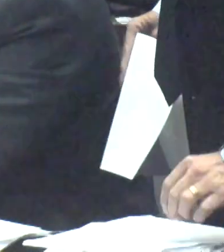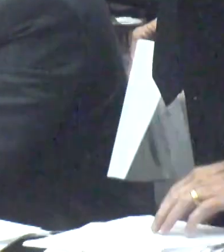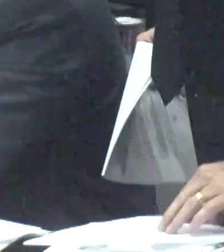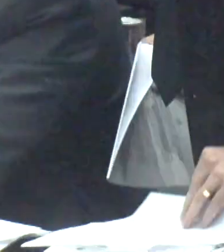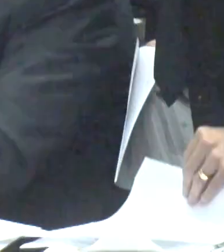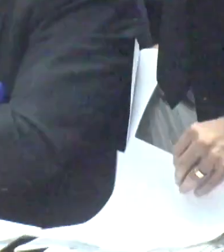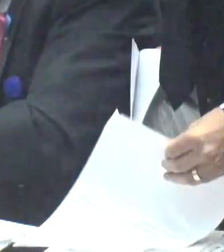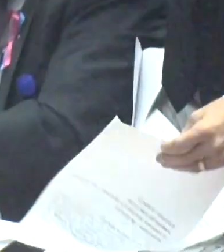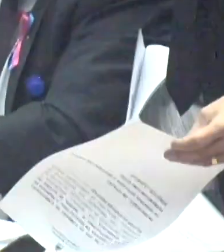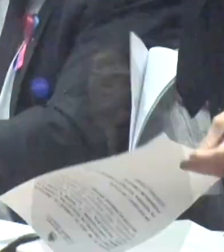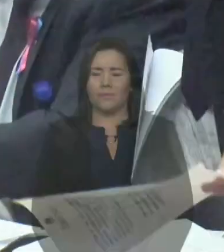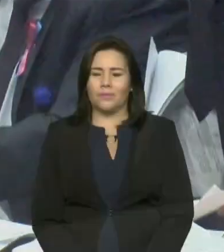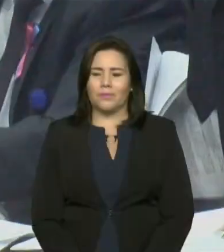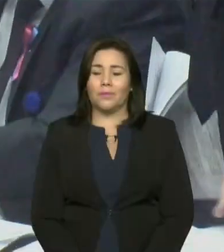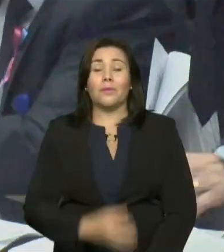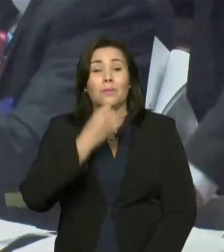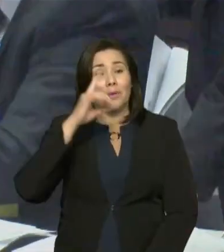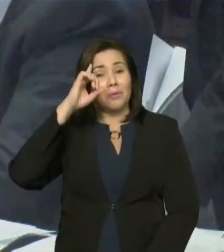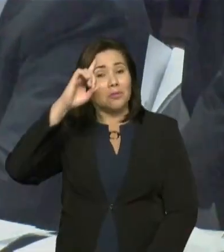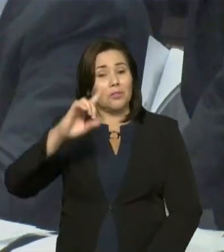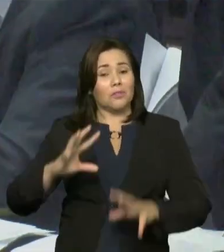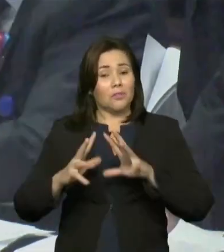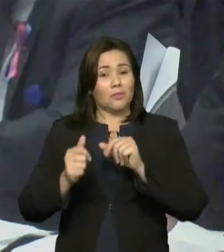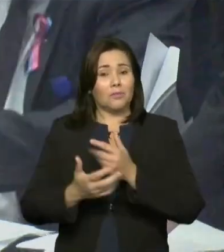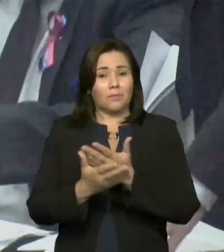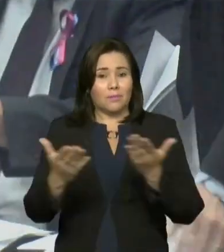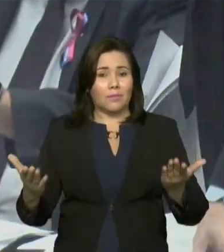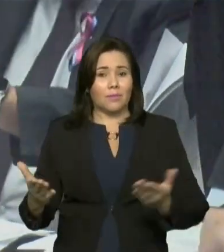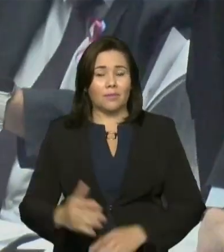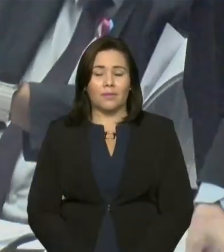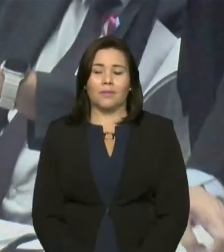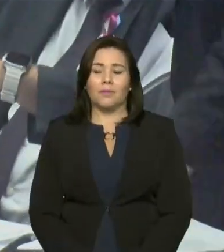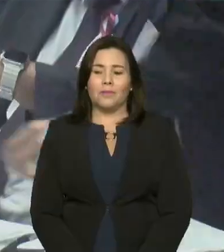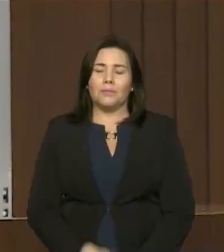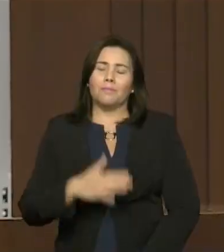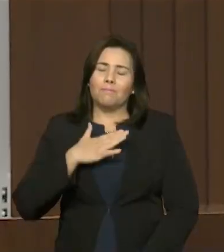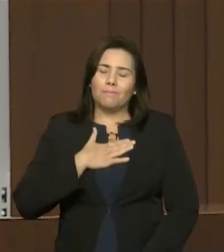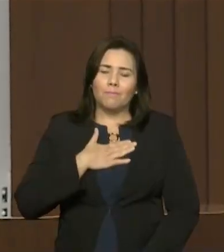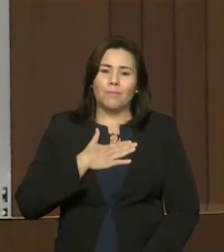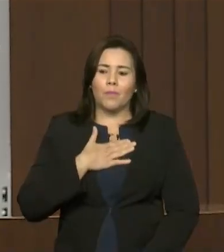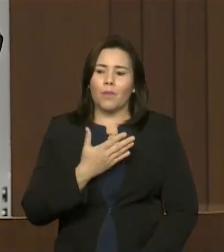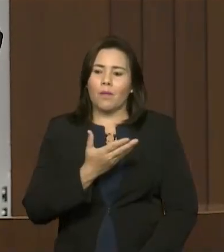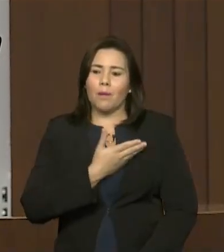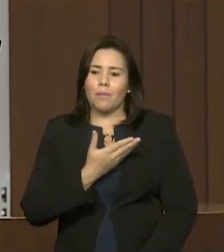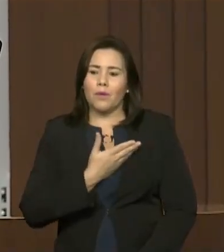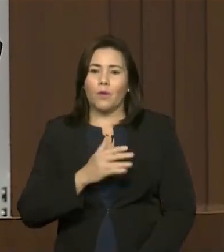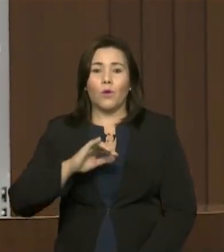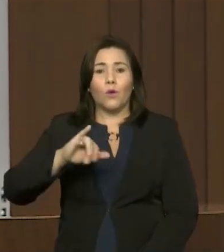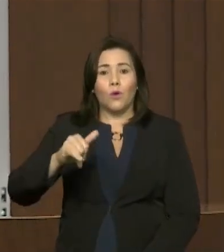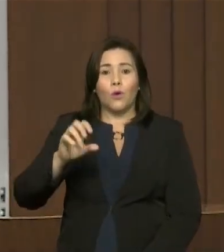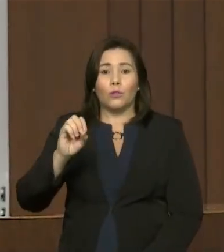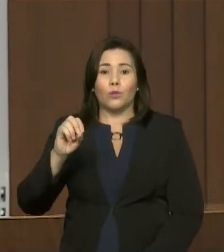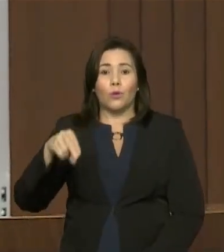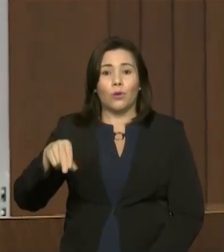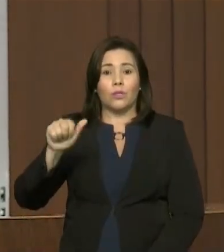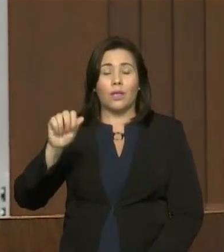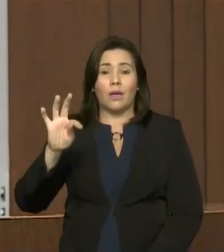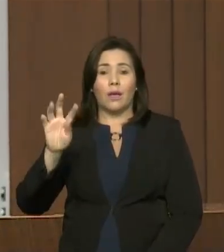Bom dia a todos. Só o meu querido Jonathan ali, esse jovem